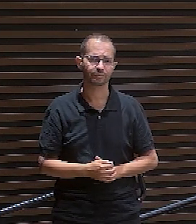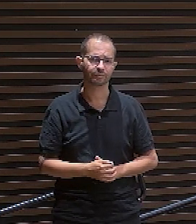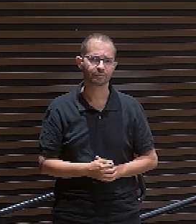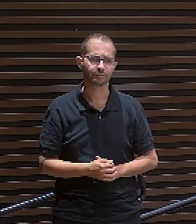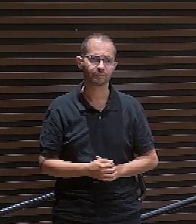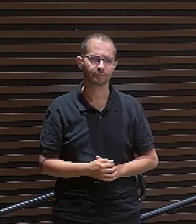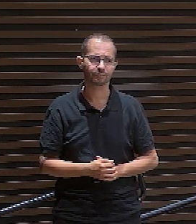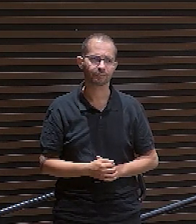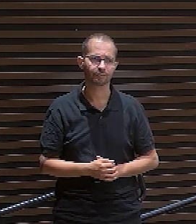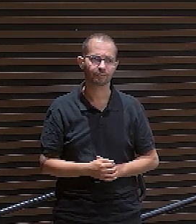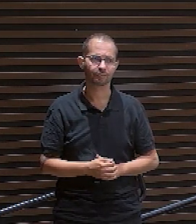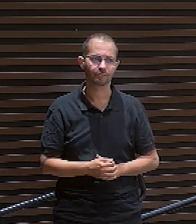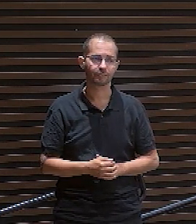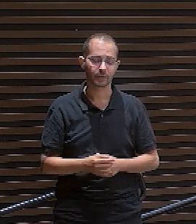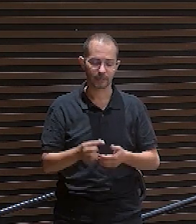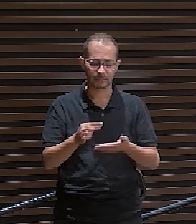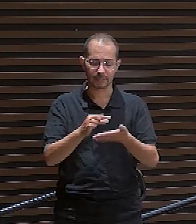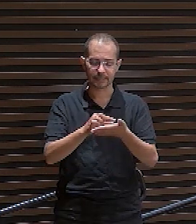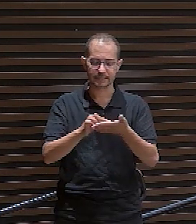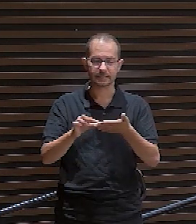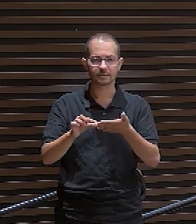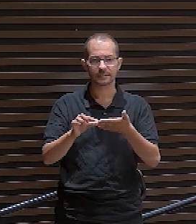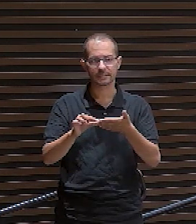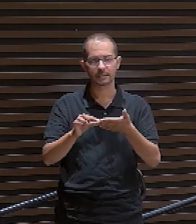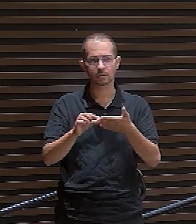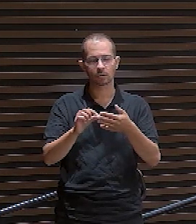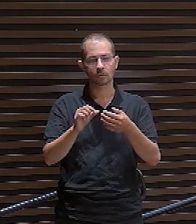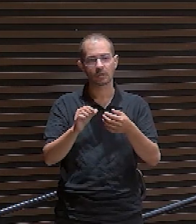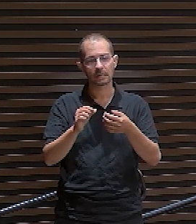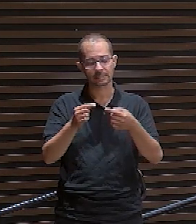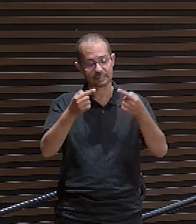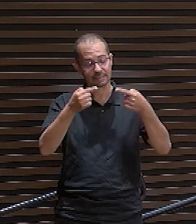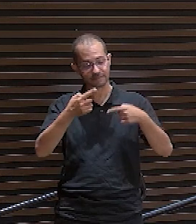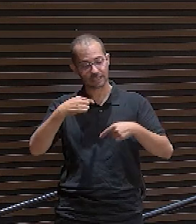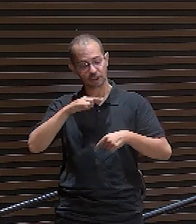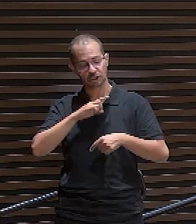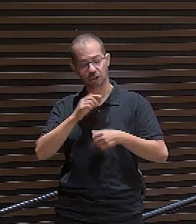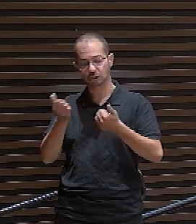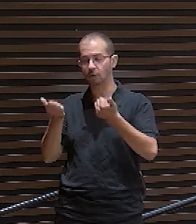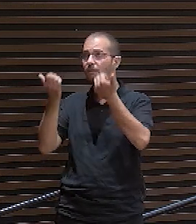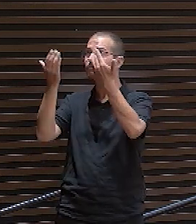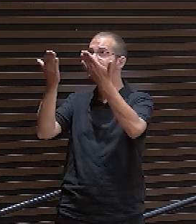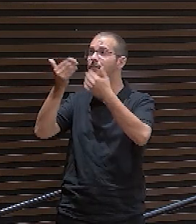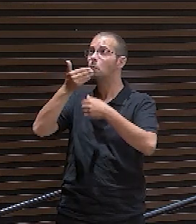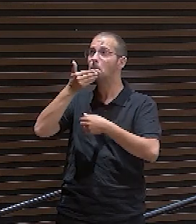E esse versículo desafia os crentes a oferecerem o melhor a Deus.